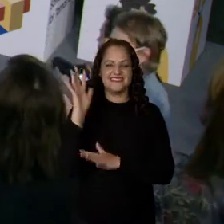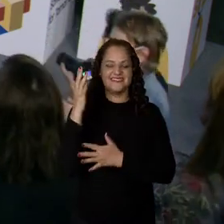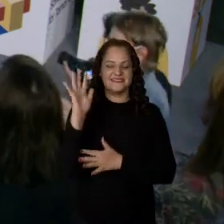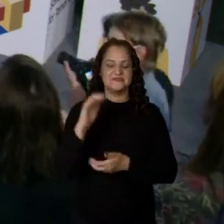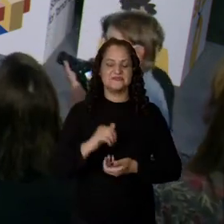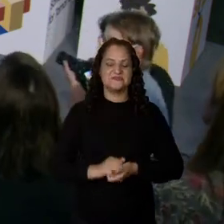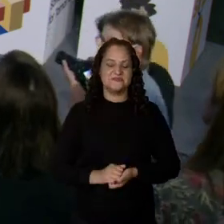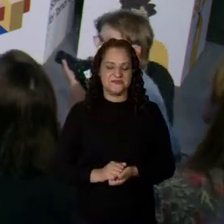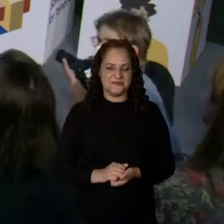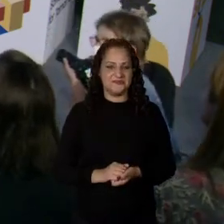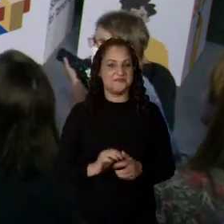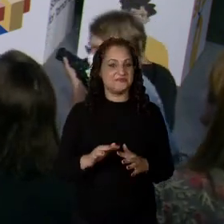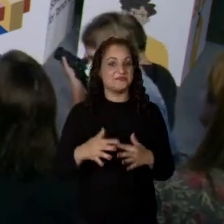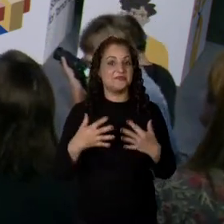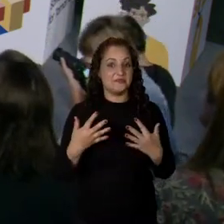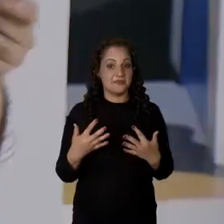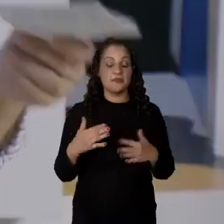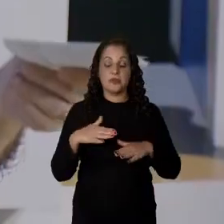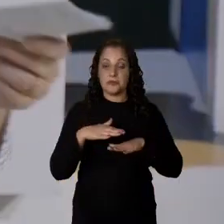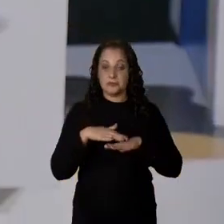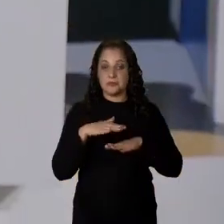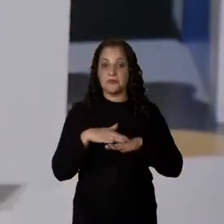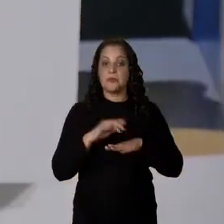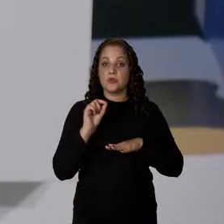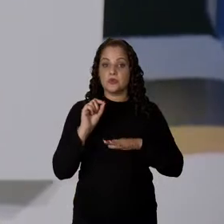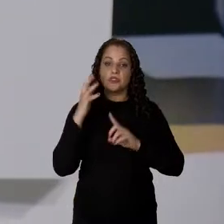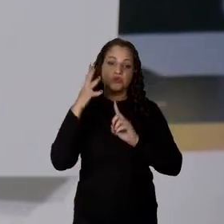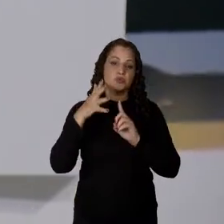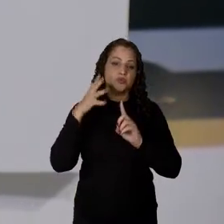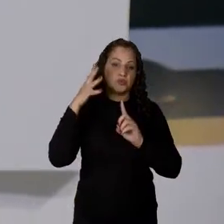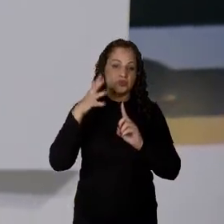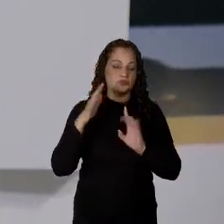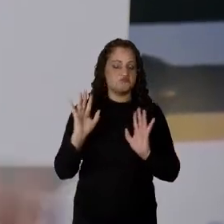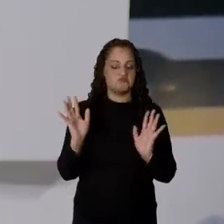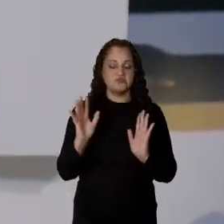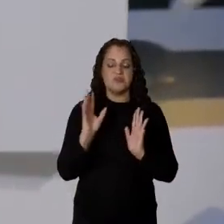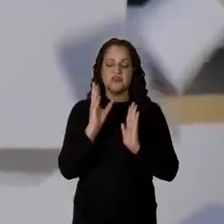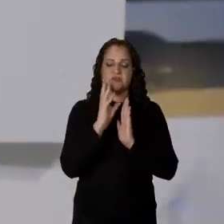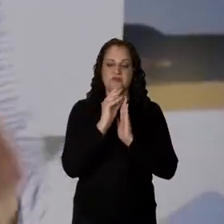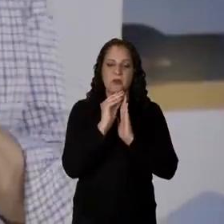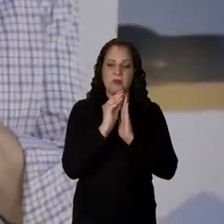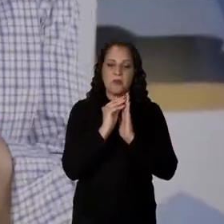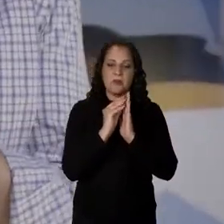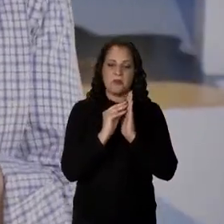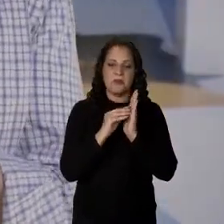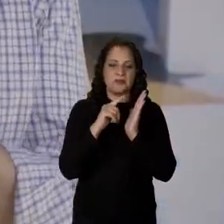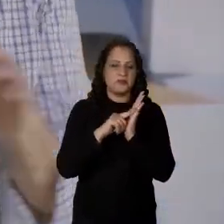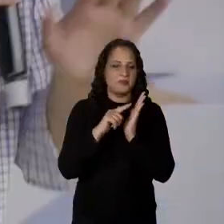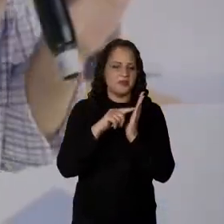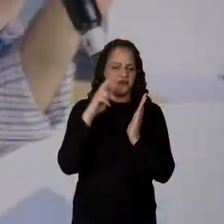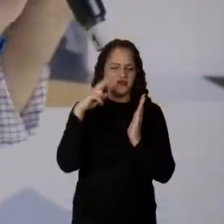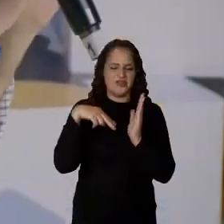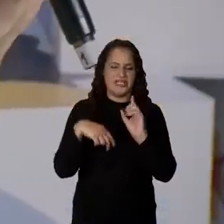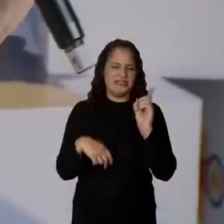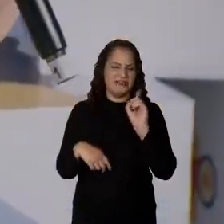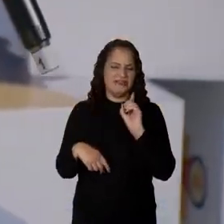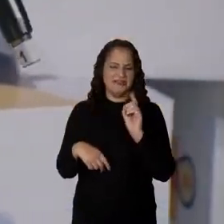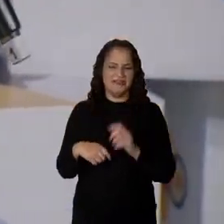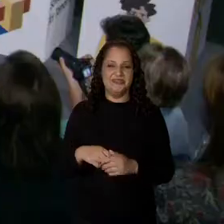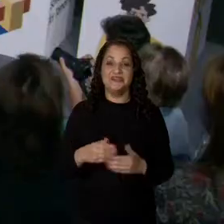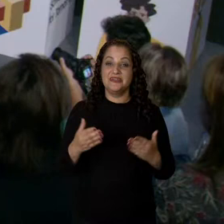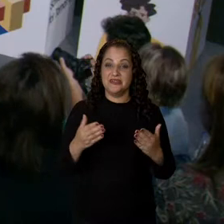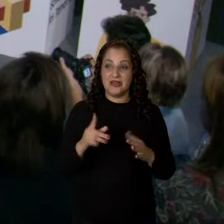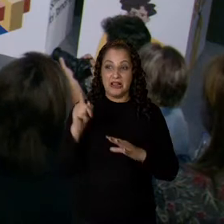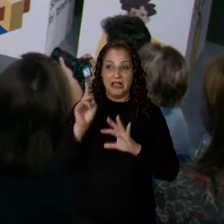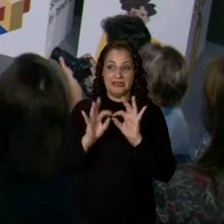Bom, gente, então, eles fizeram, não botaram discurso aqui, fizeram discurso no papel e eu não vou ler. Agora a produção está